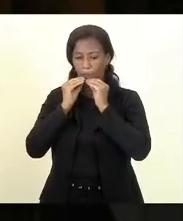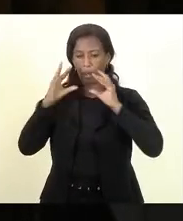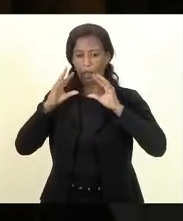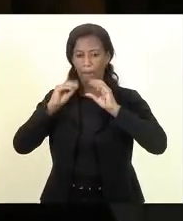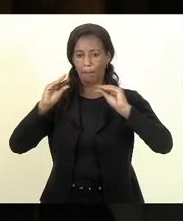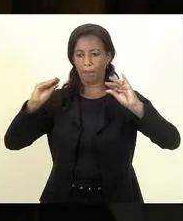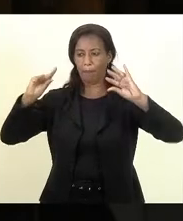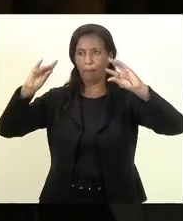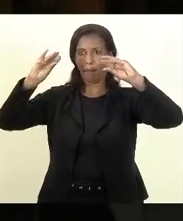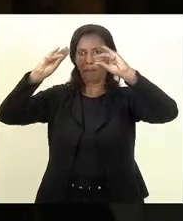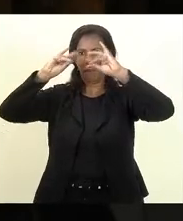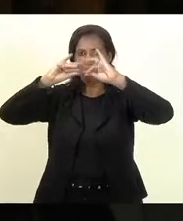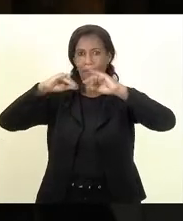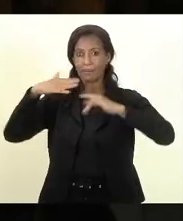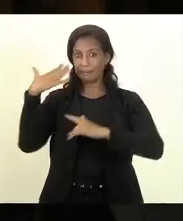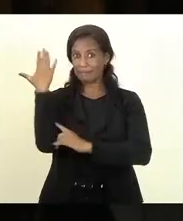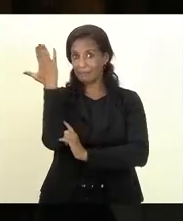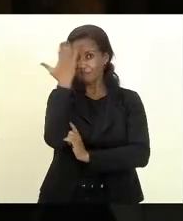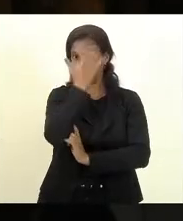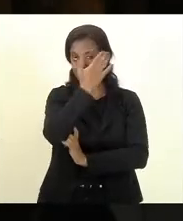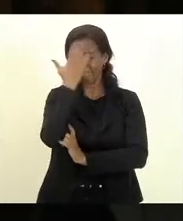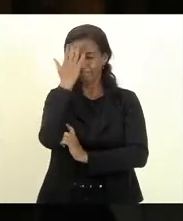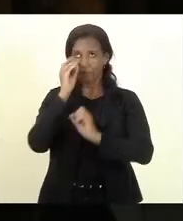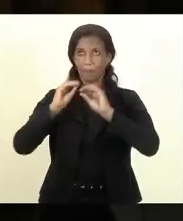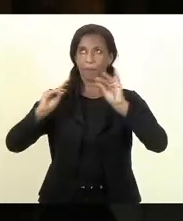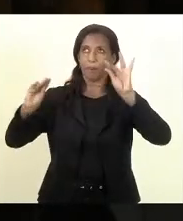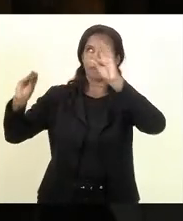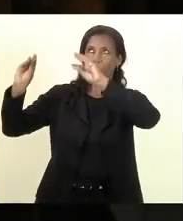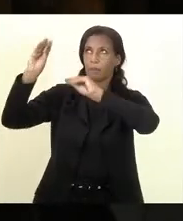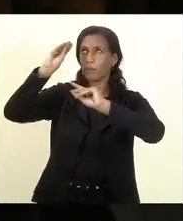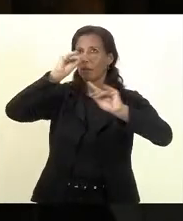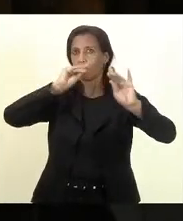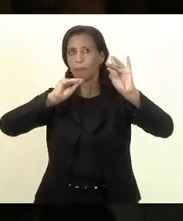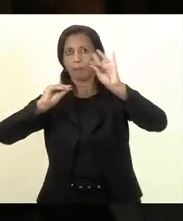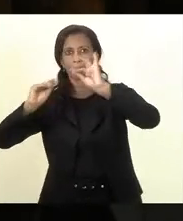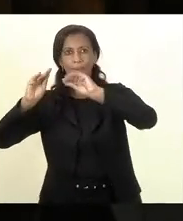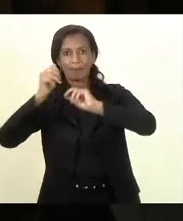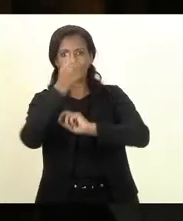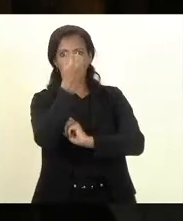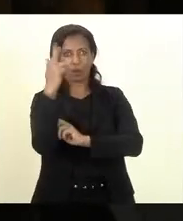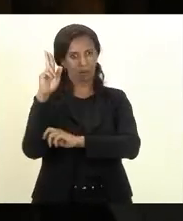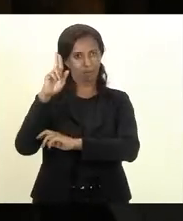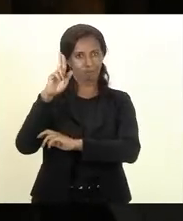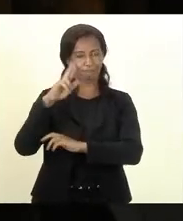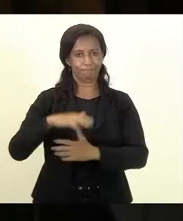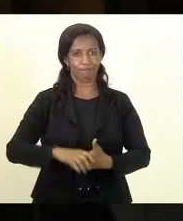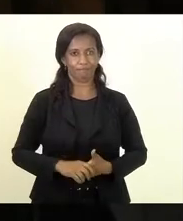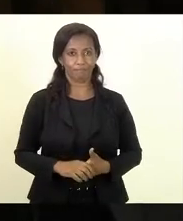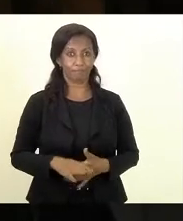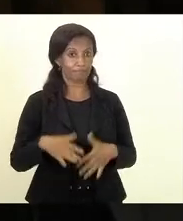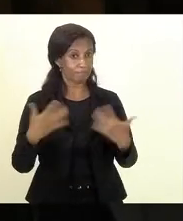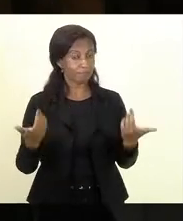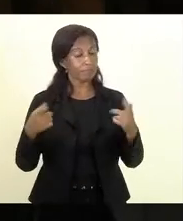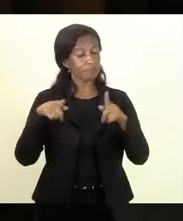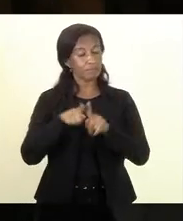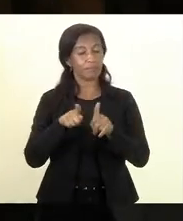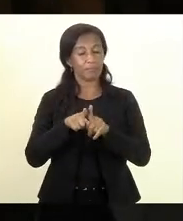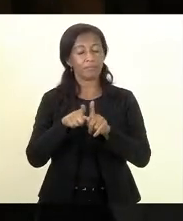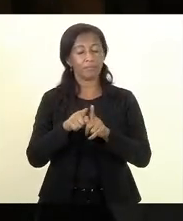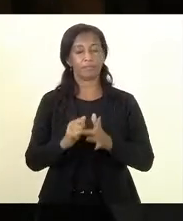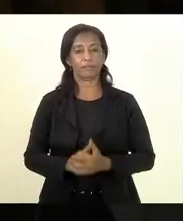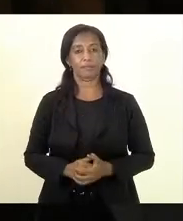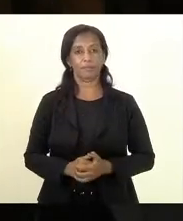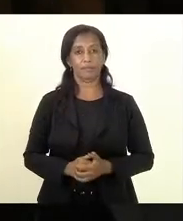de forma invisível, se propaga pelo ar. E, evidentemente,